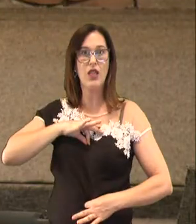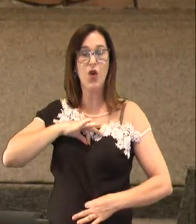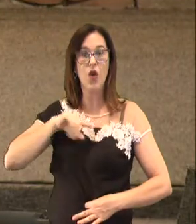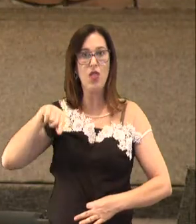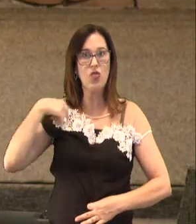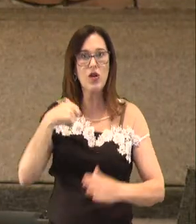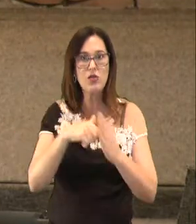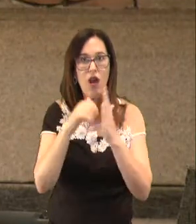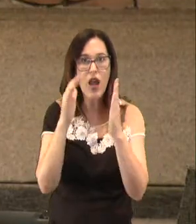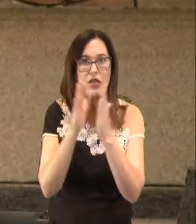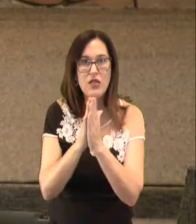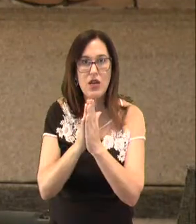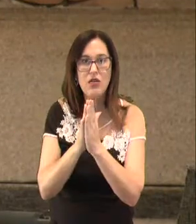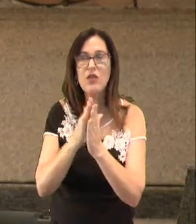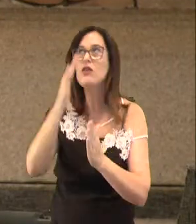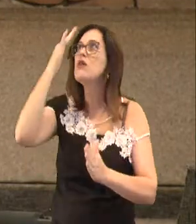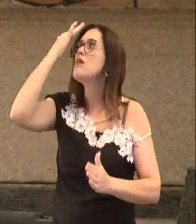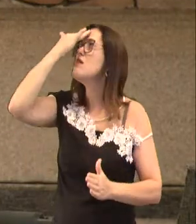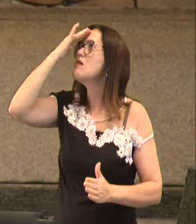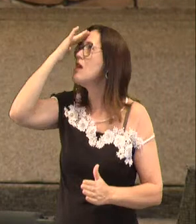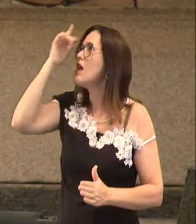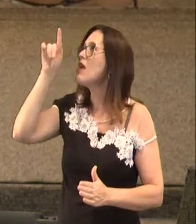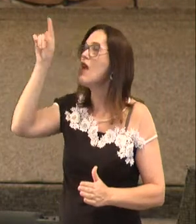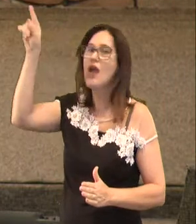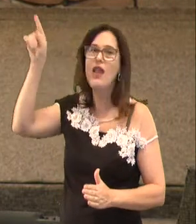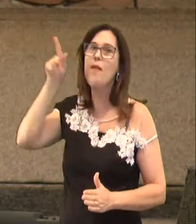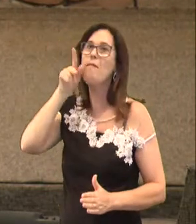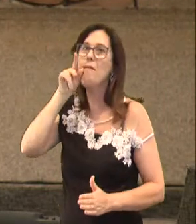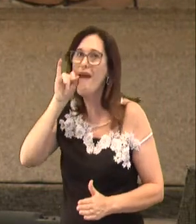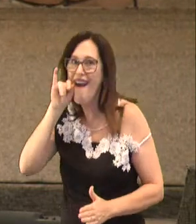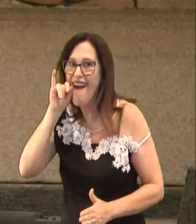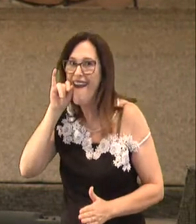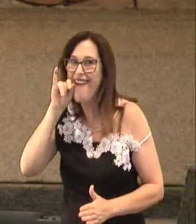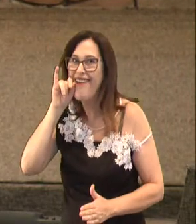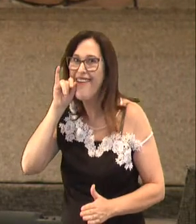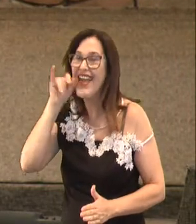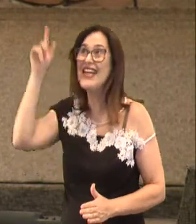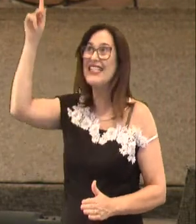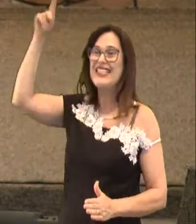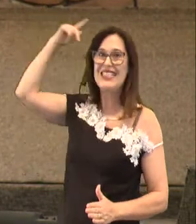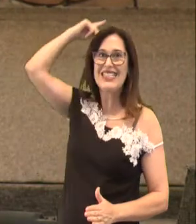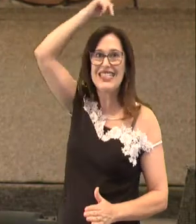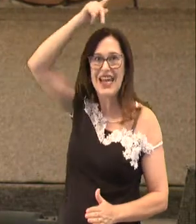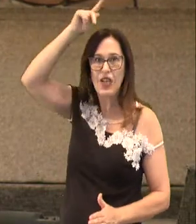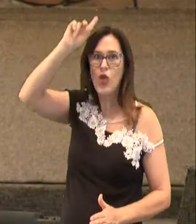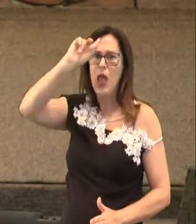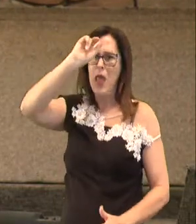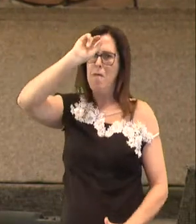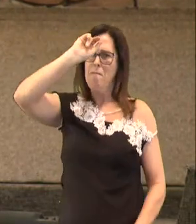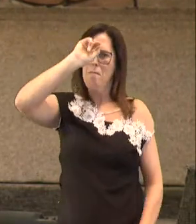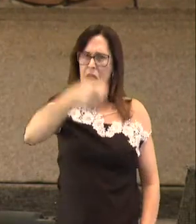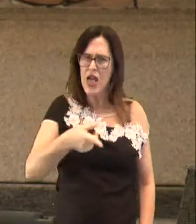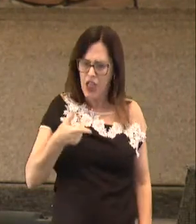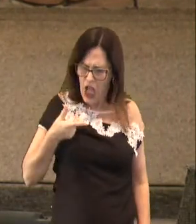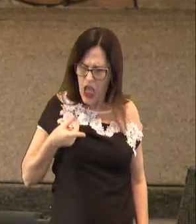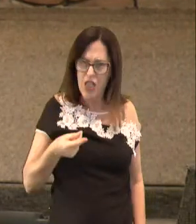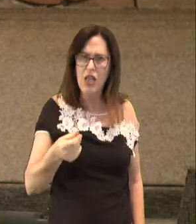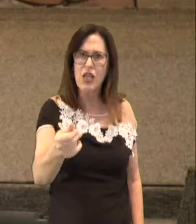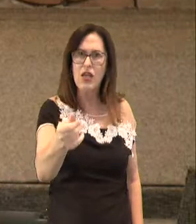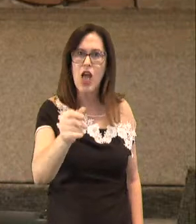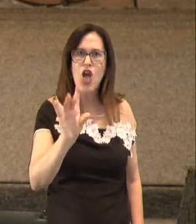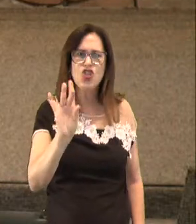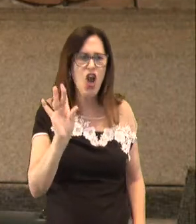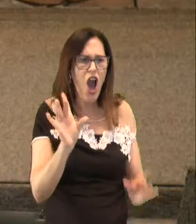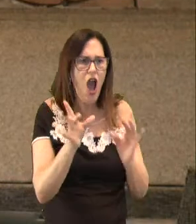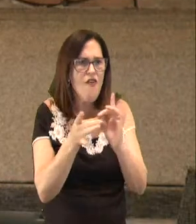Ele é Santo e que Ele domina sobre tudo e todos eternamente, não apenas sobre aquilo que enxergamos e tocamos,